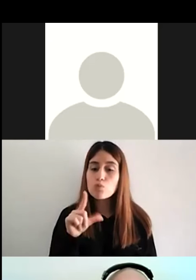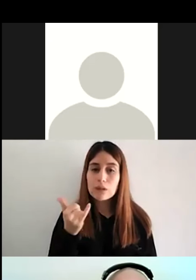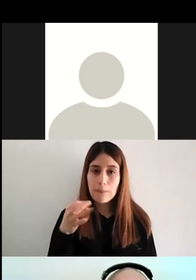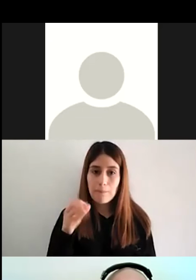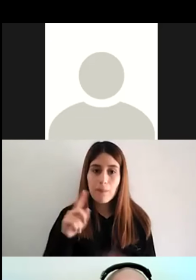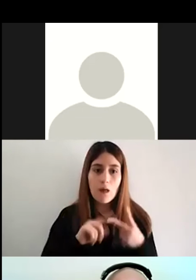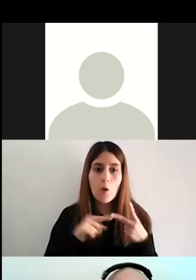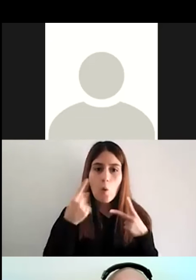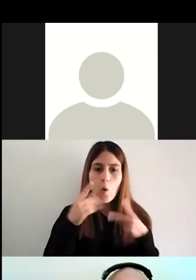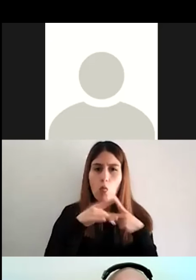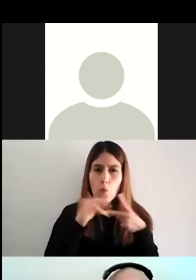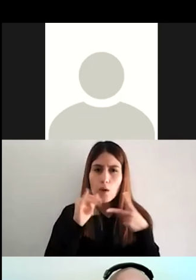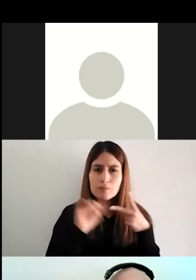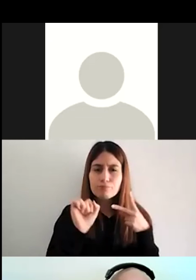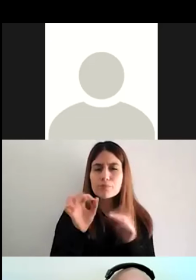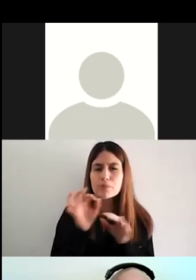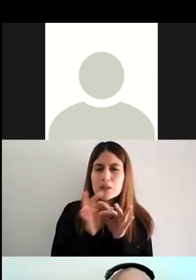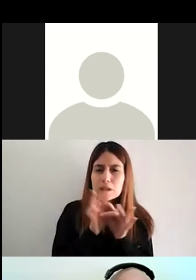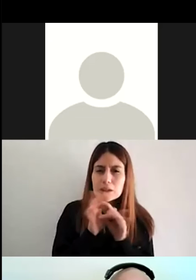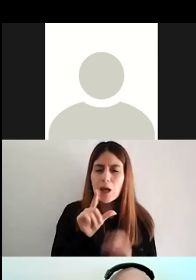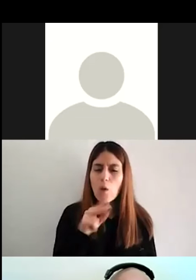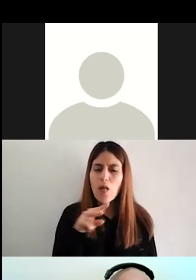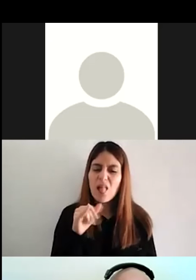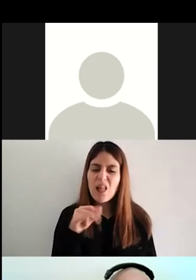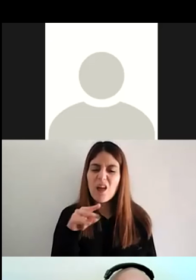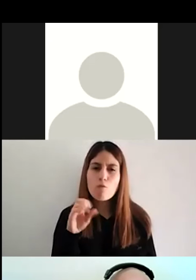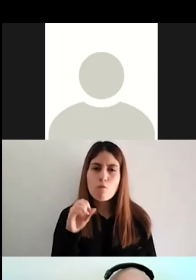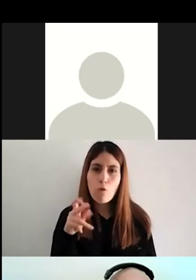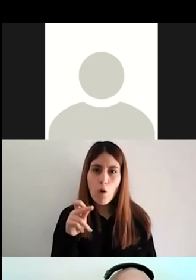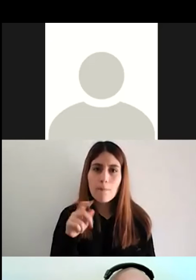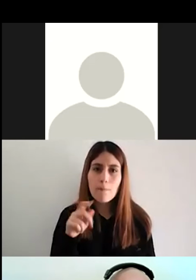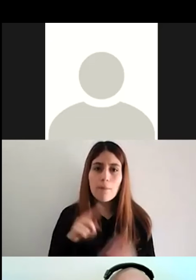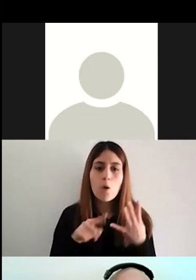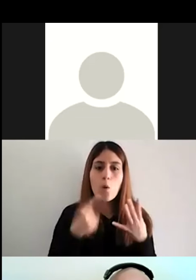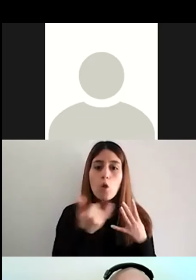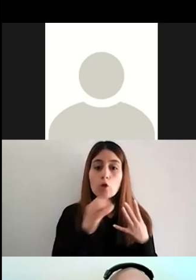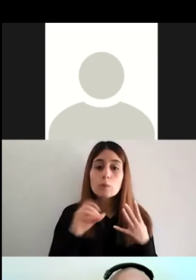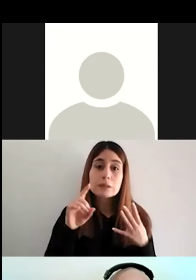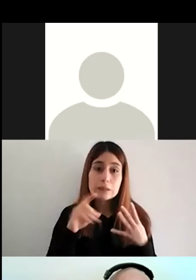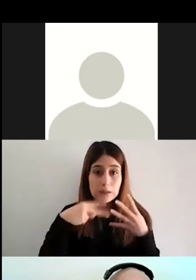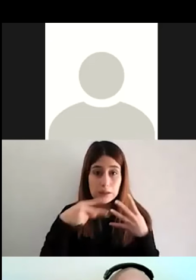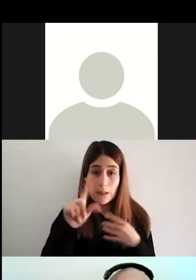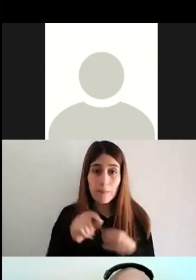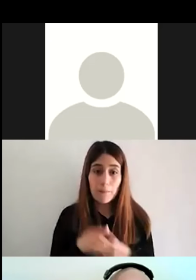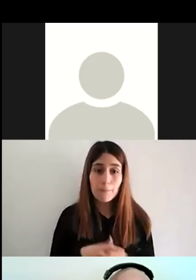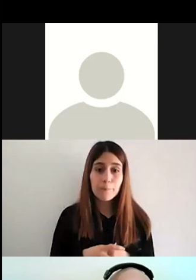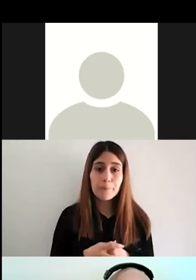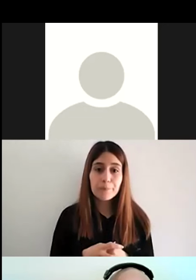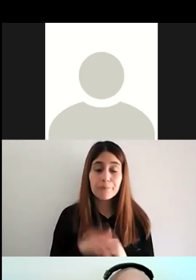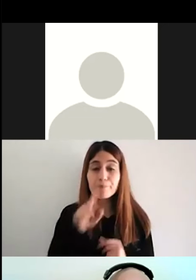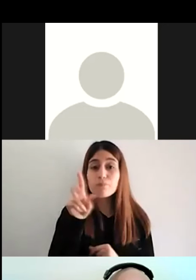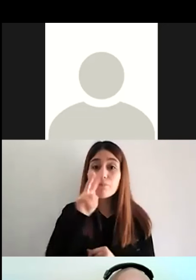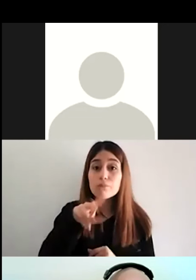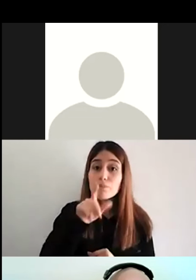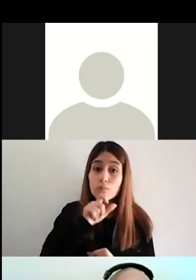mielodisplásicos e linfoma de células do manto em 2013 e em 2016 respectivamente. Como podem